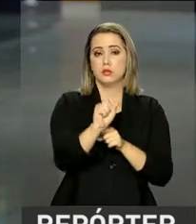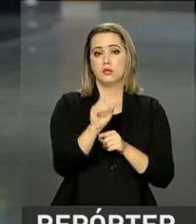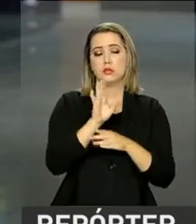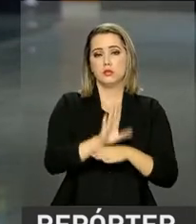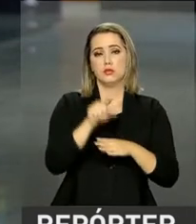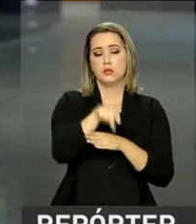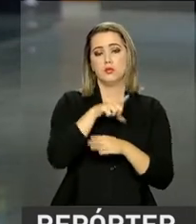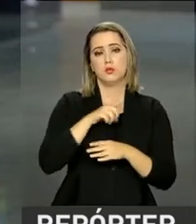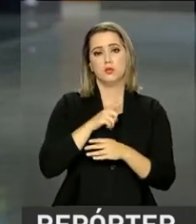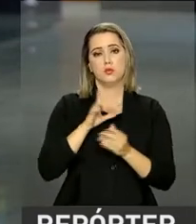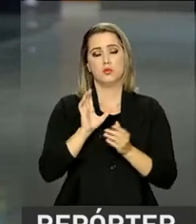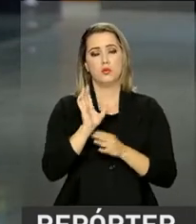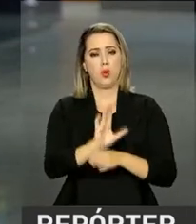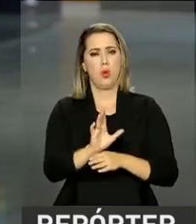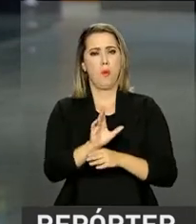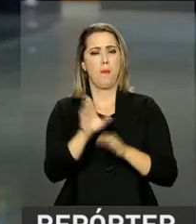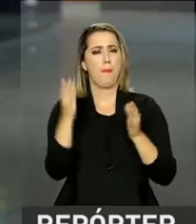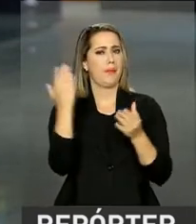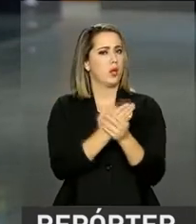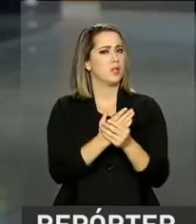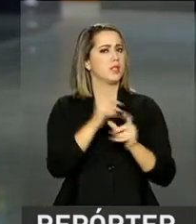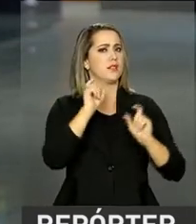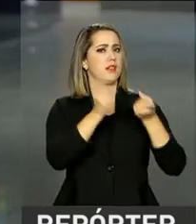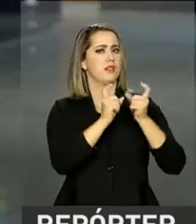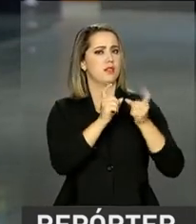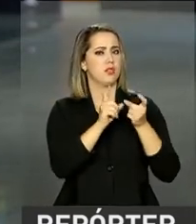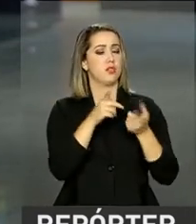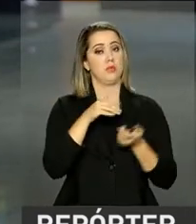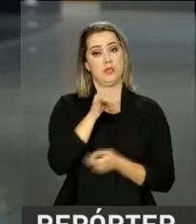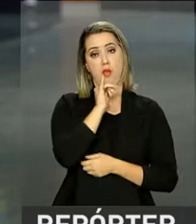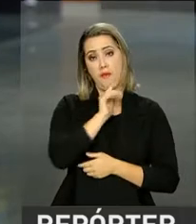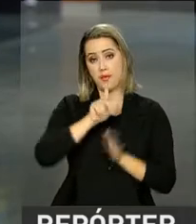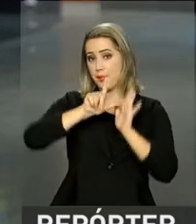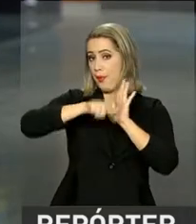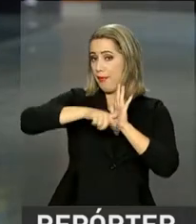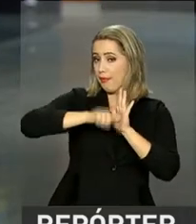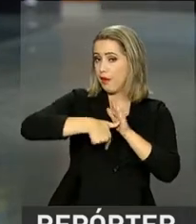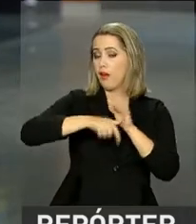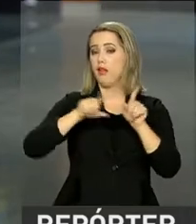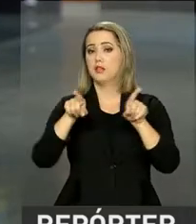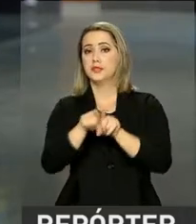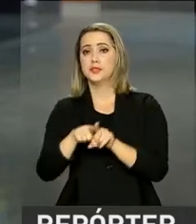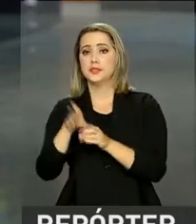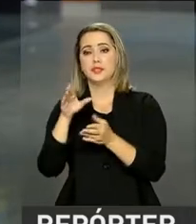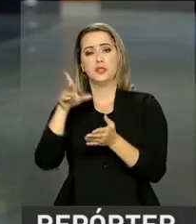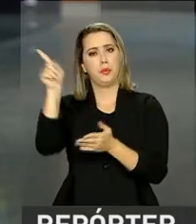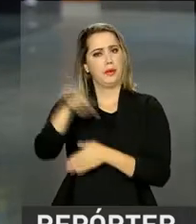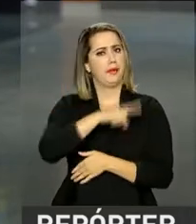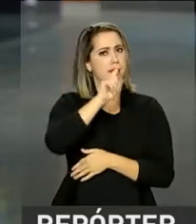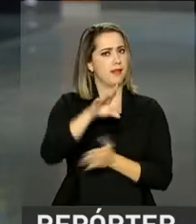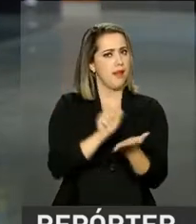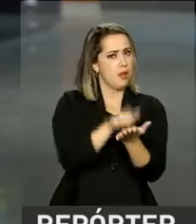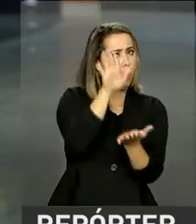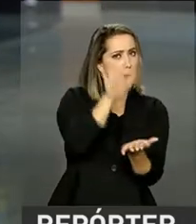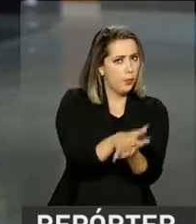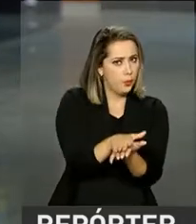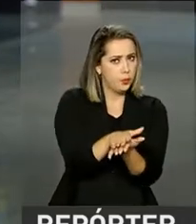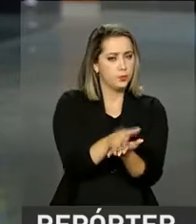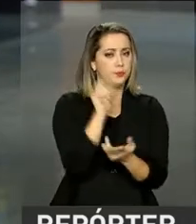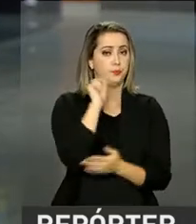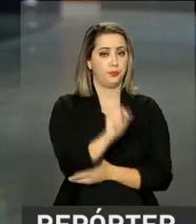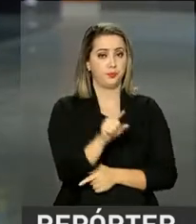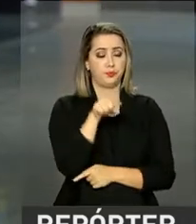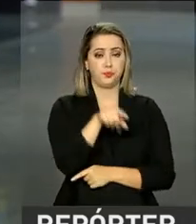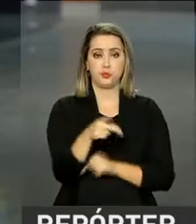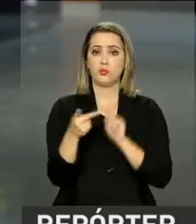em processos administrativos, por meio do atraso na tramitação e também da anulação de multas. Já a